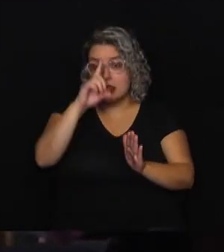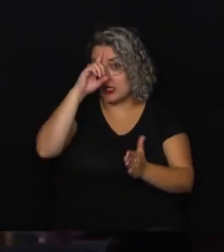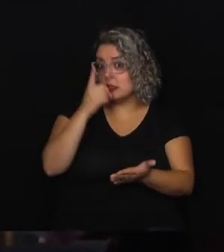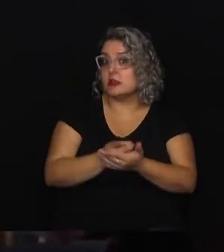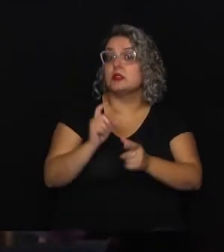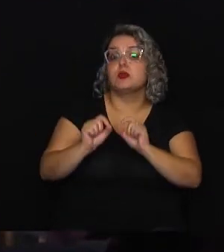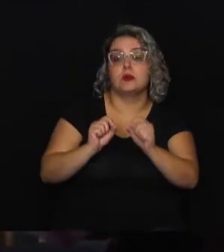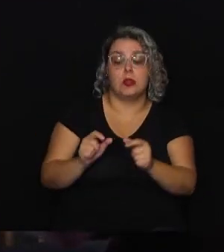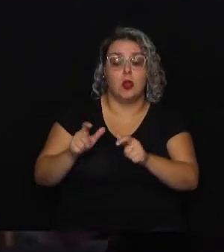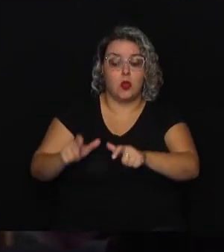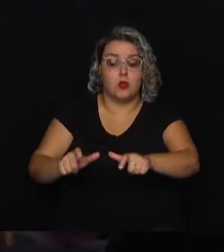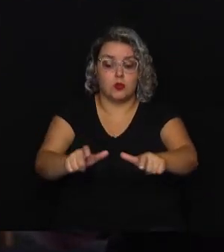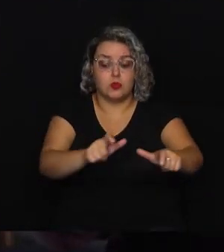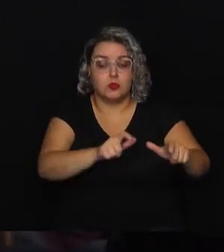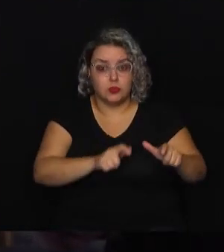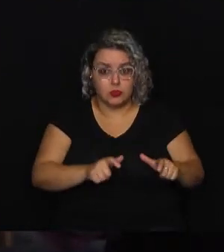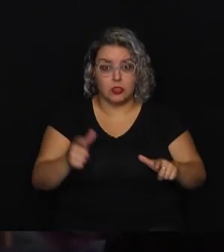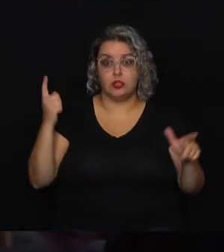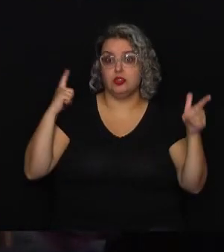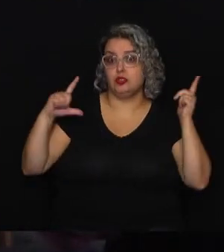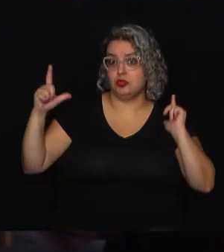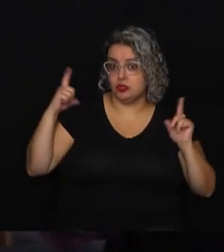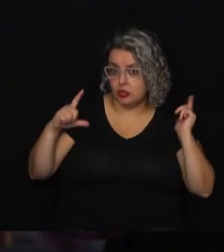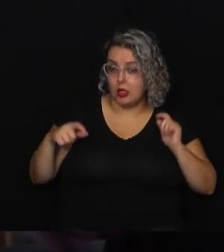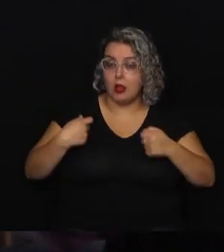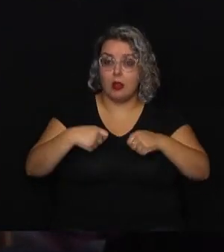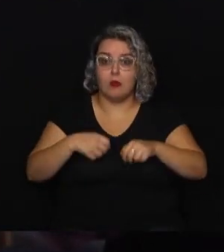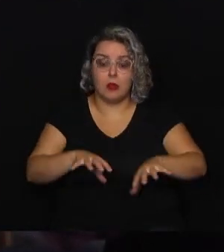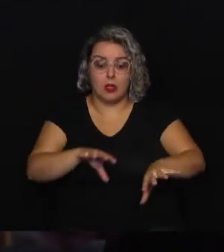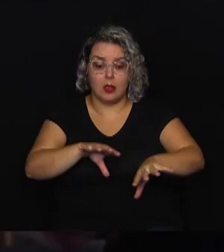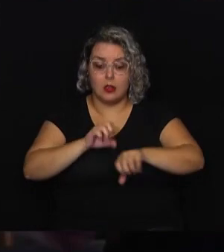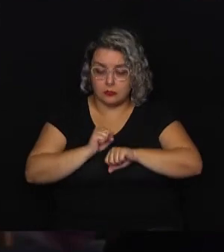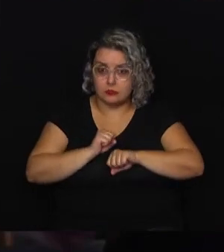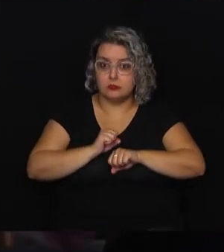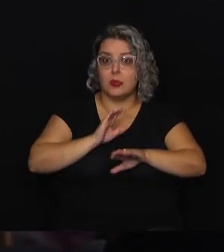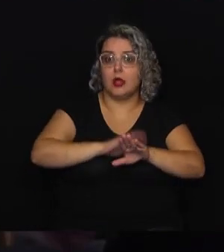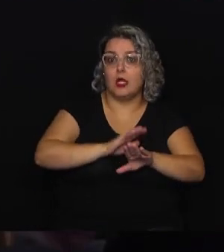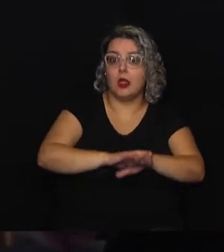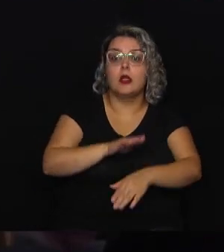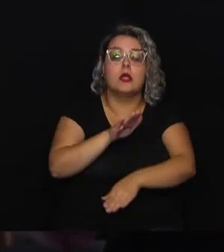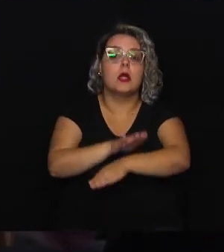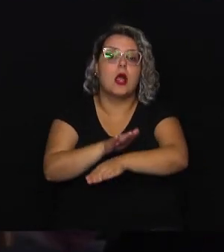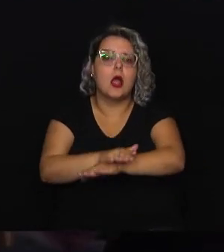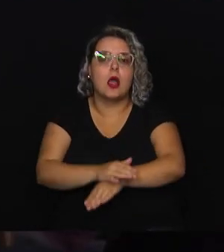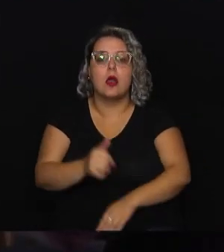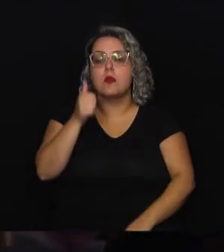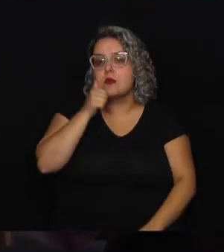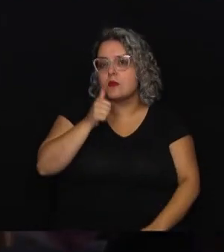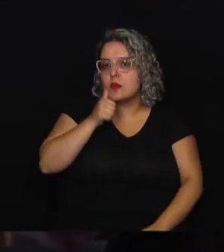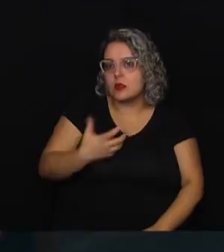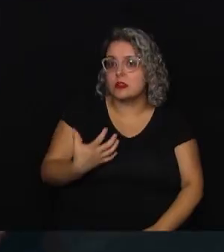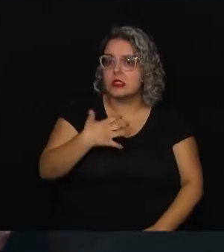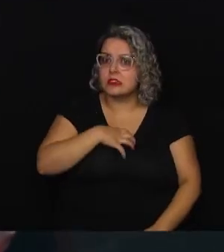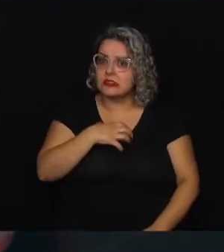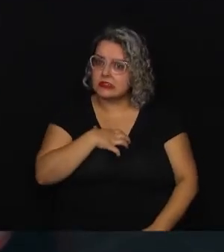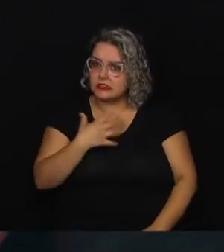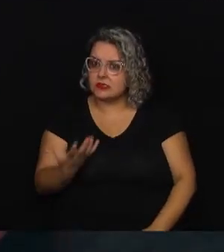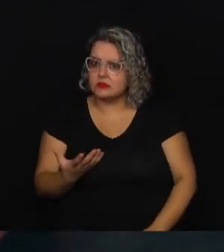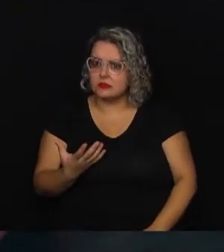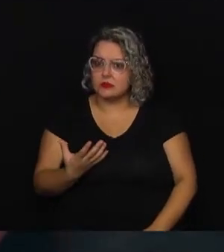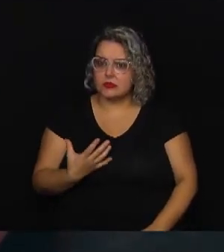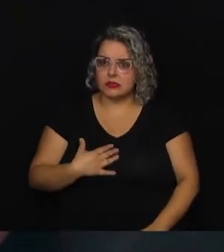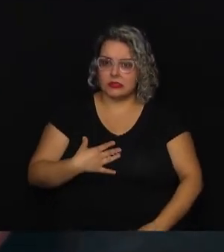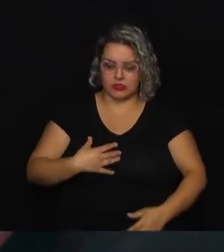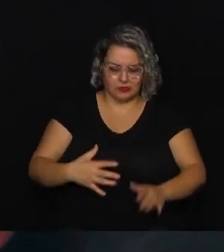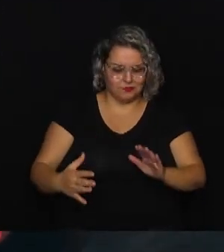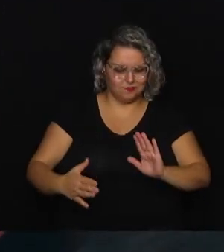os estabelecimentos de lazer devem adotar medidas que auxiliem mulheres que se sintam em situação de agressão